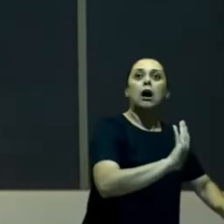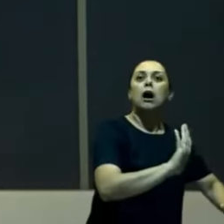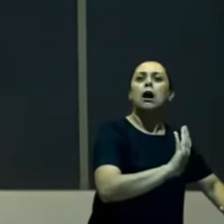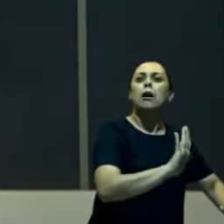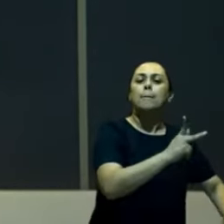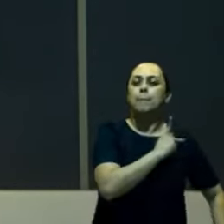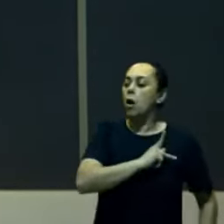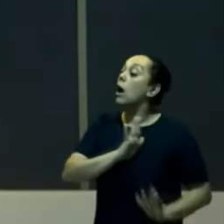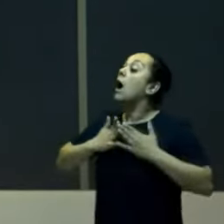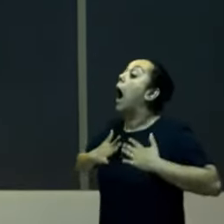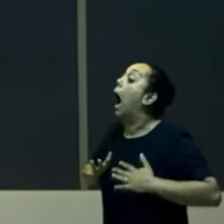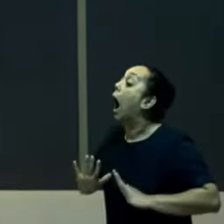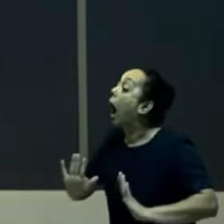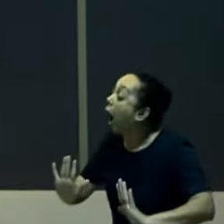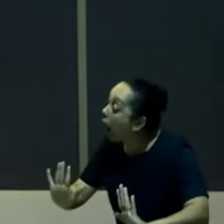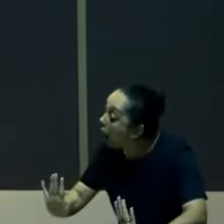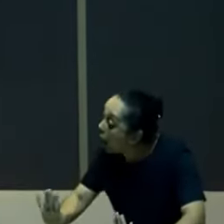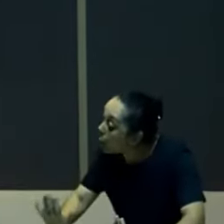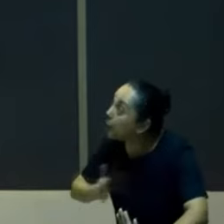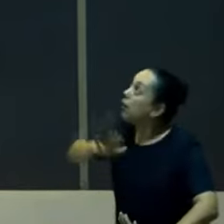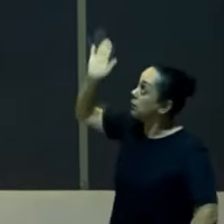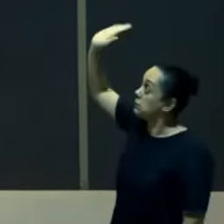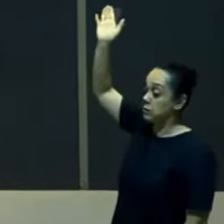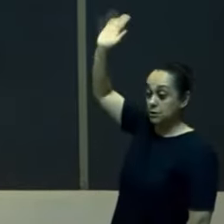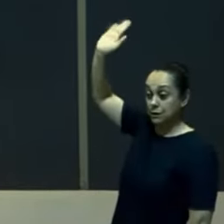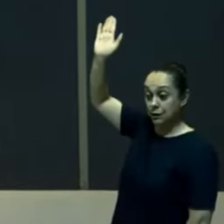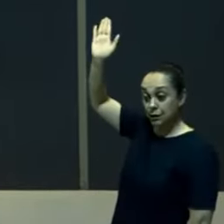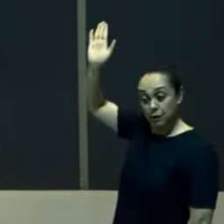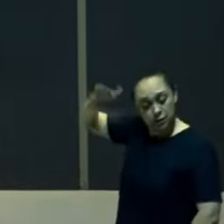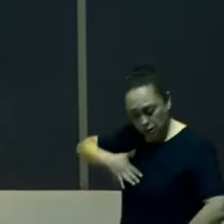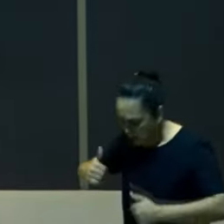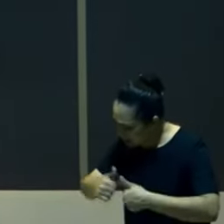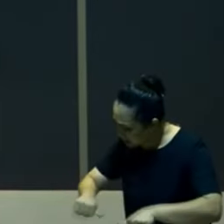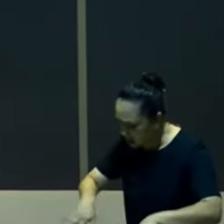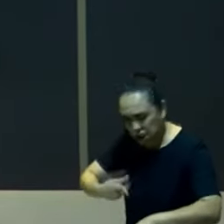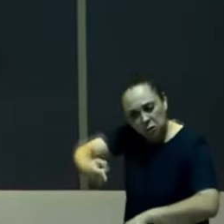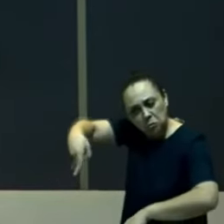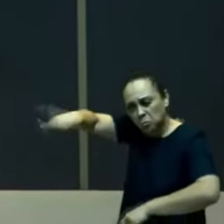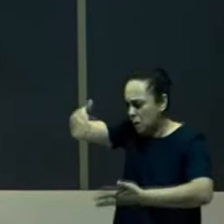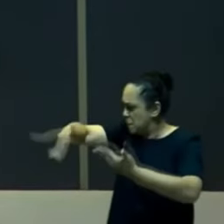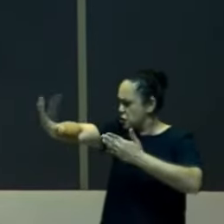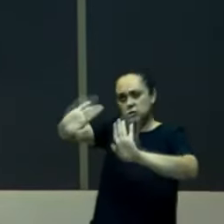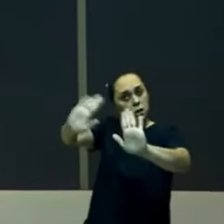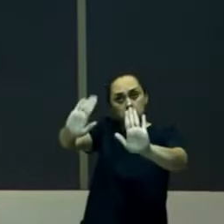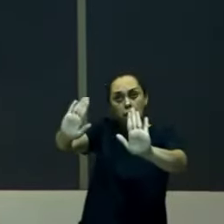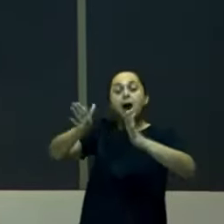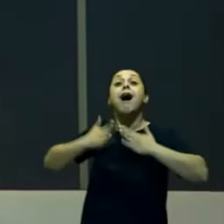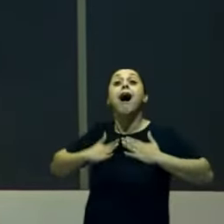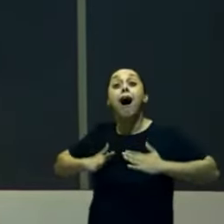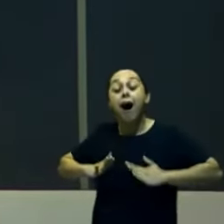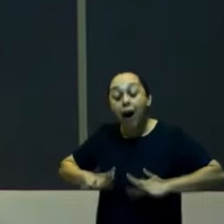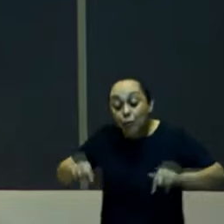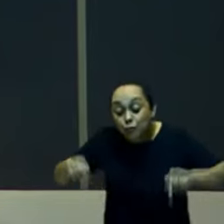Para Paulo começar a evangelizar aquele carcereiro. E a Bíblia diz que Paulo evangeliza ele e a sua família,